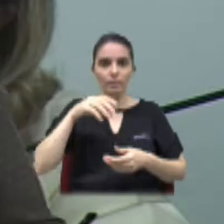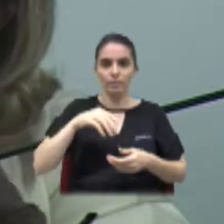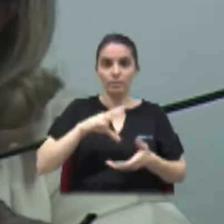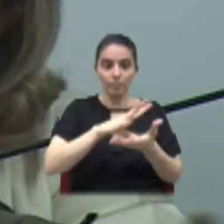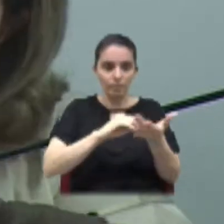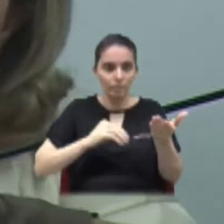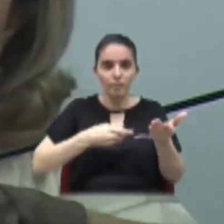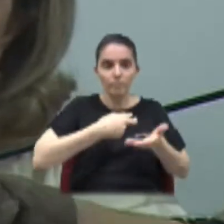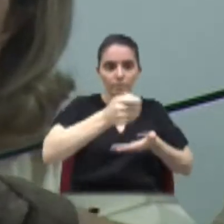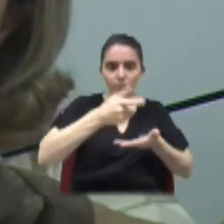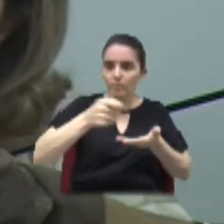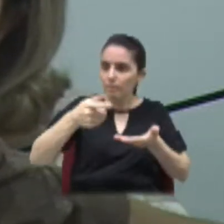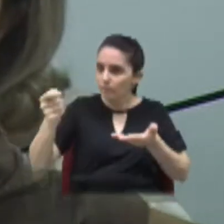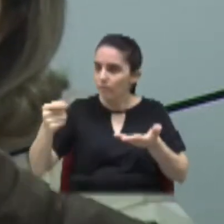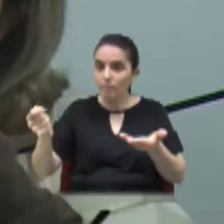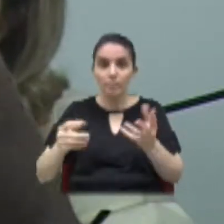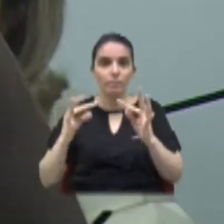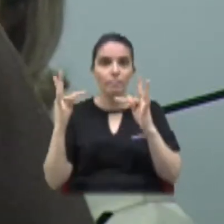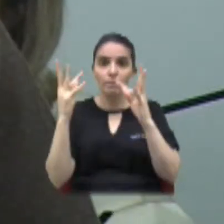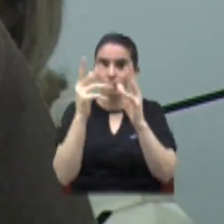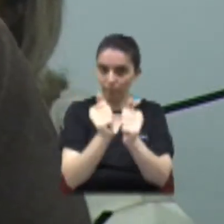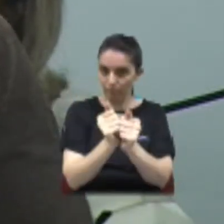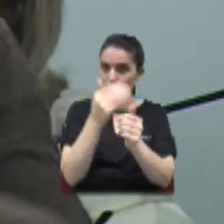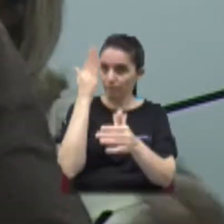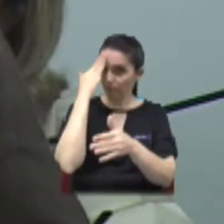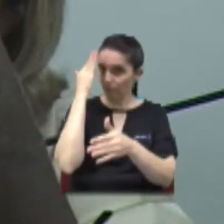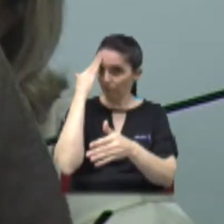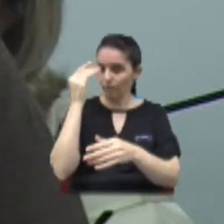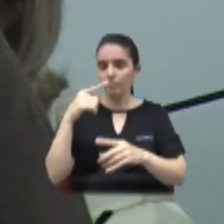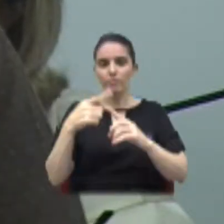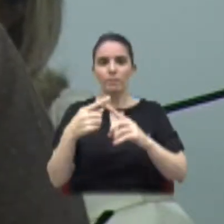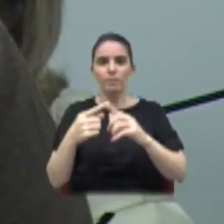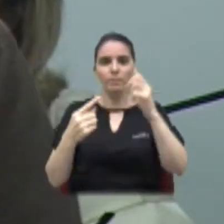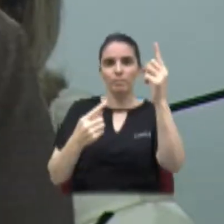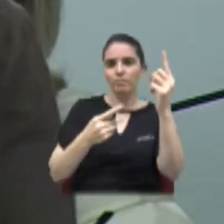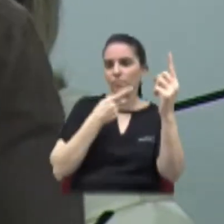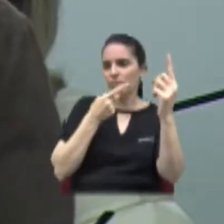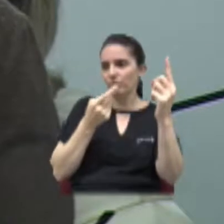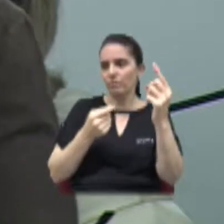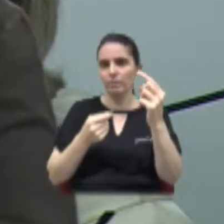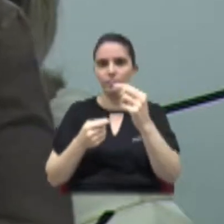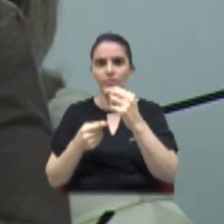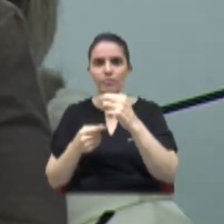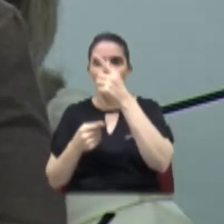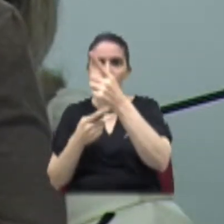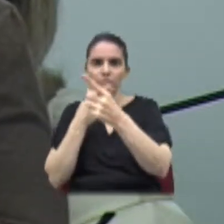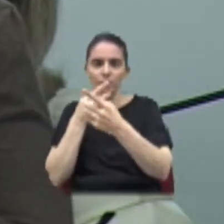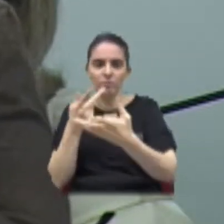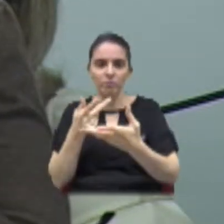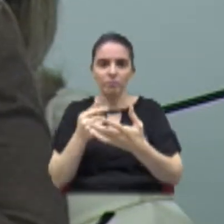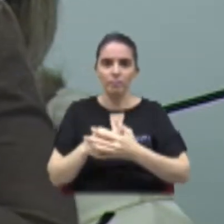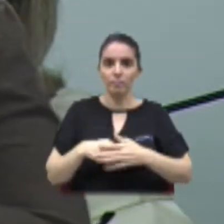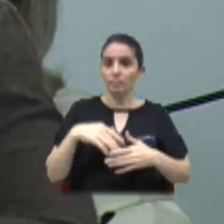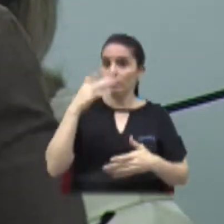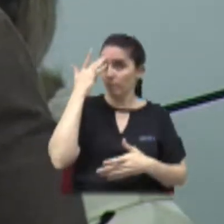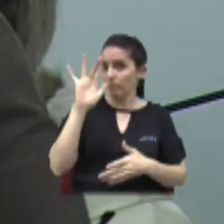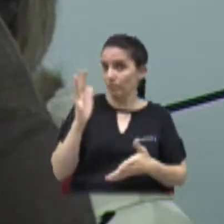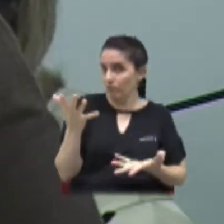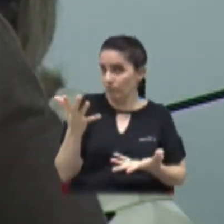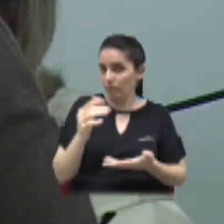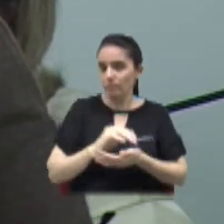vem trazer a transparência do processo, né, que é sério, nós sabemos que é um processo sério. E